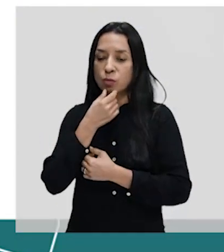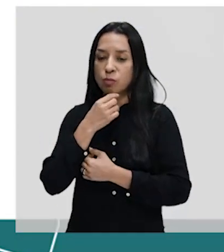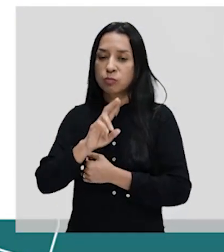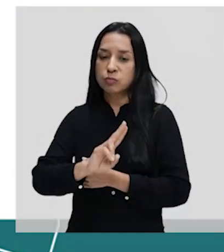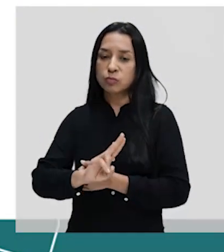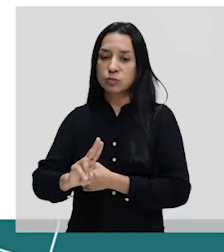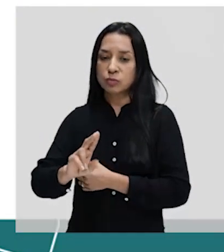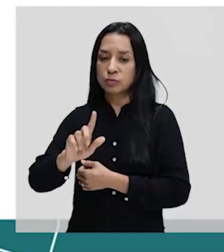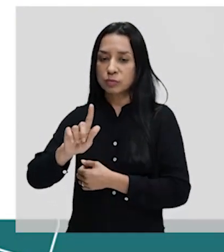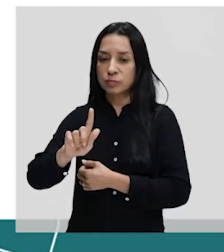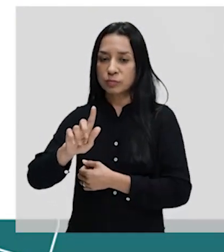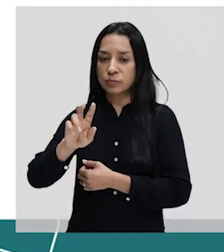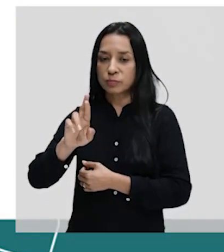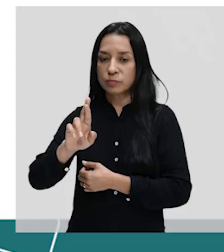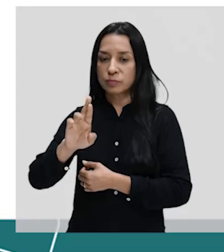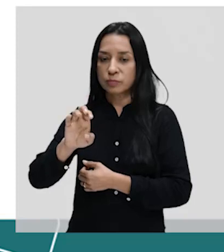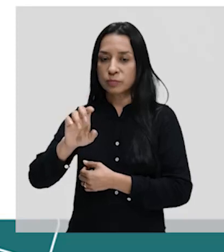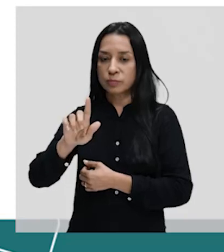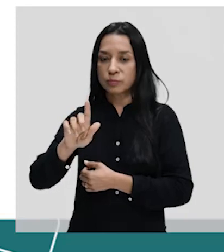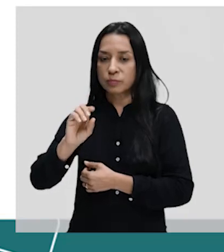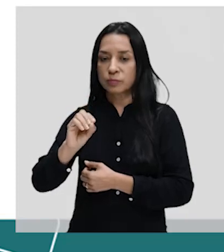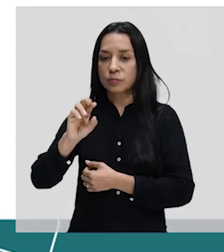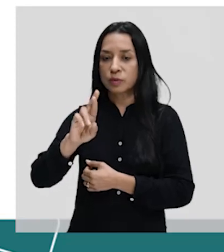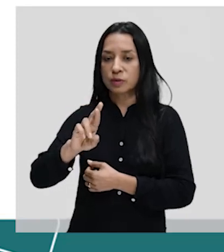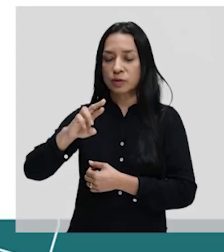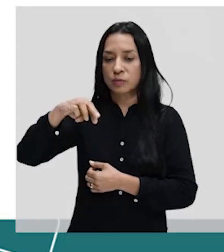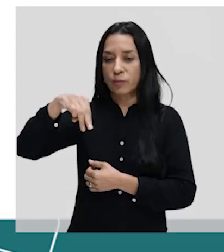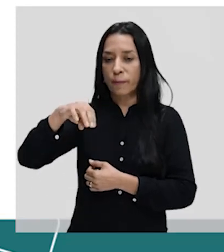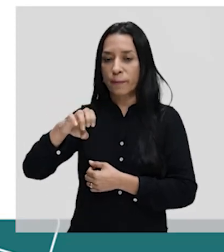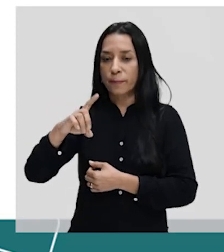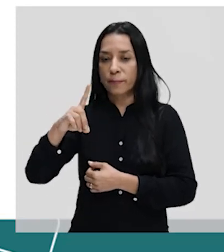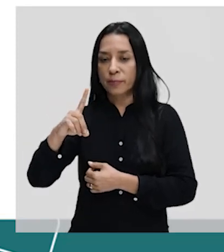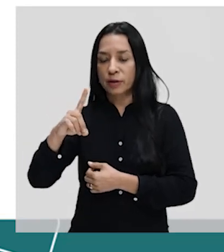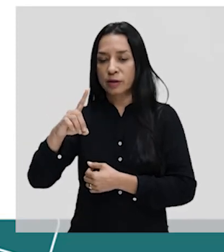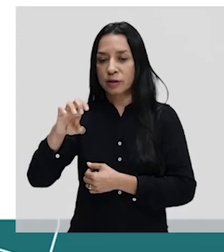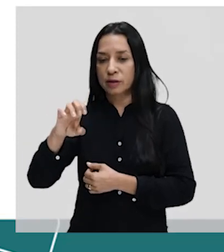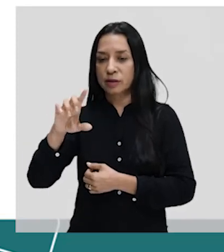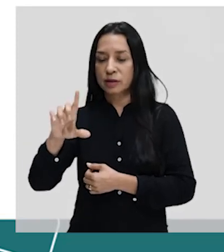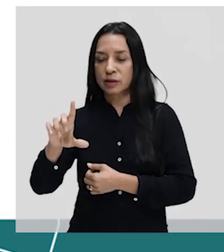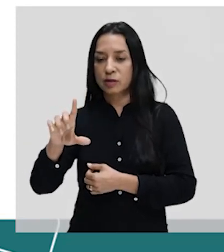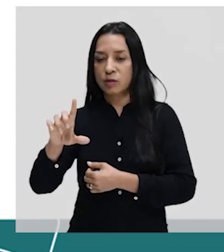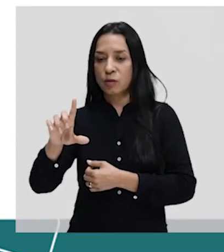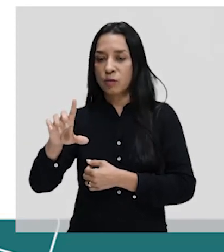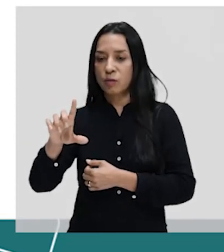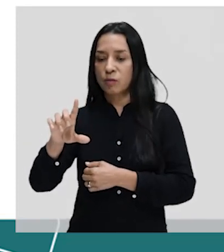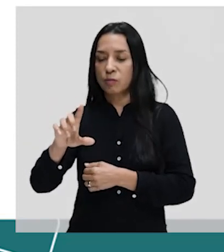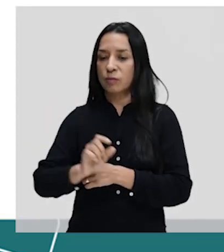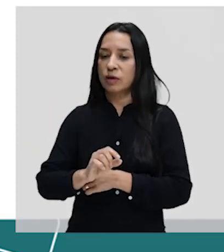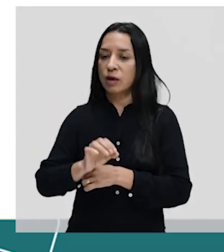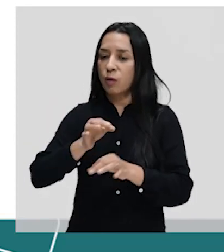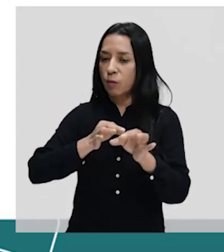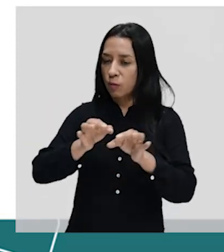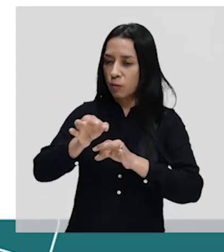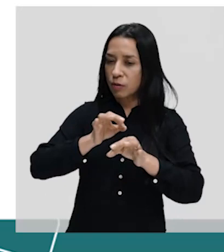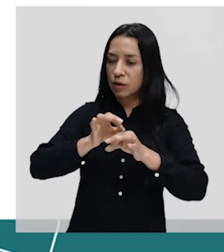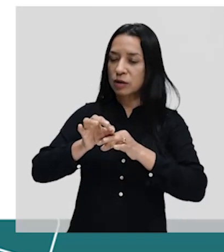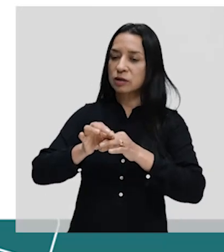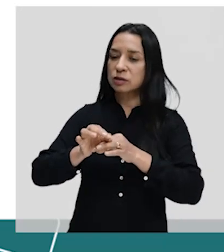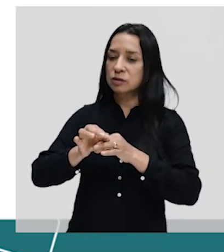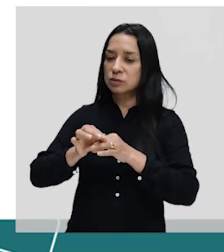chamado Gregor Mendel, tá? Ele formalizou a teoria sobre a herança das